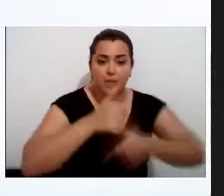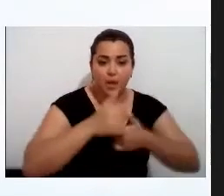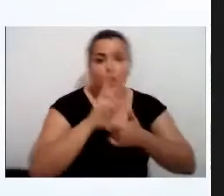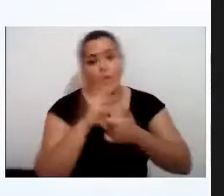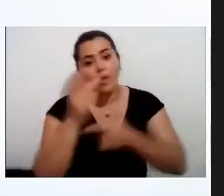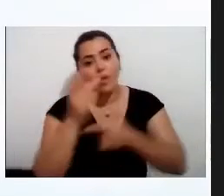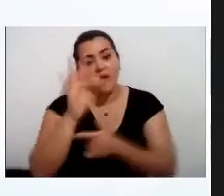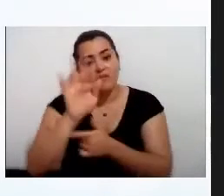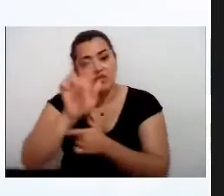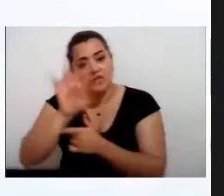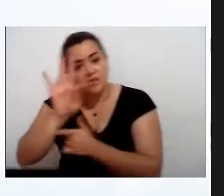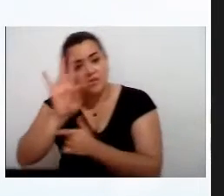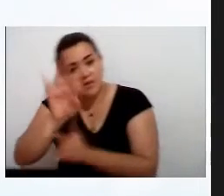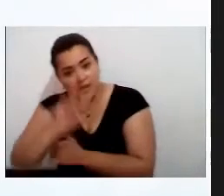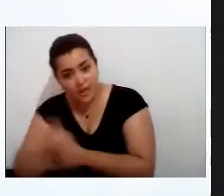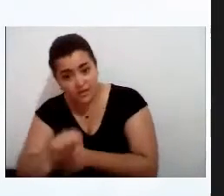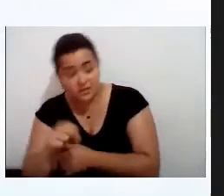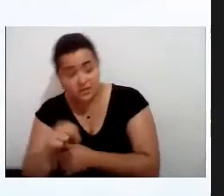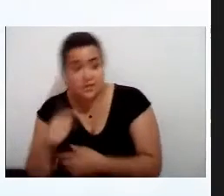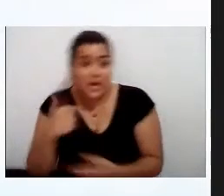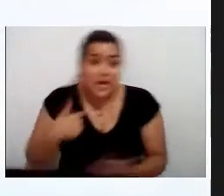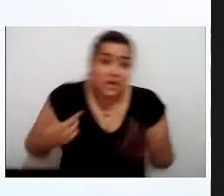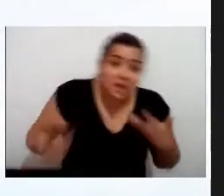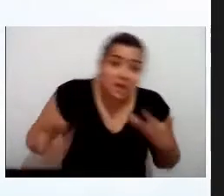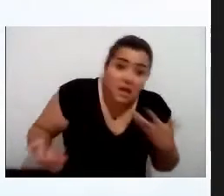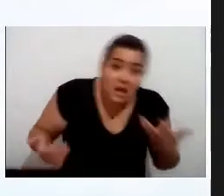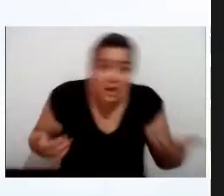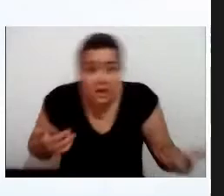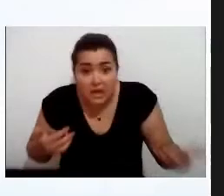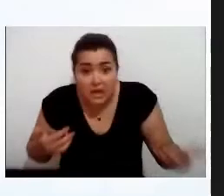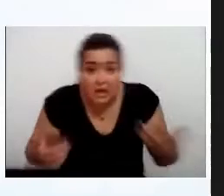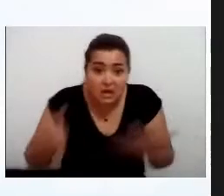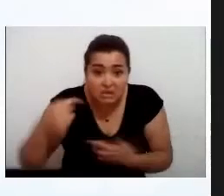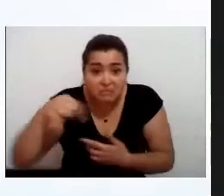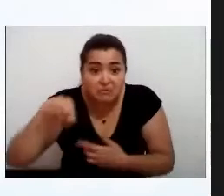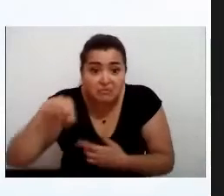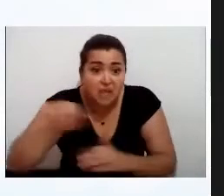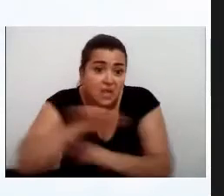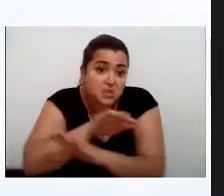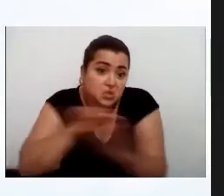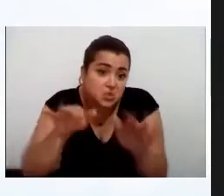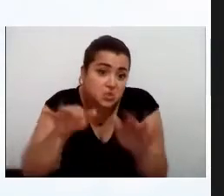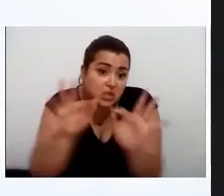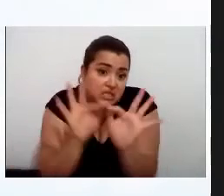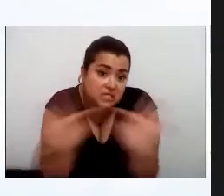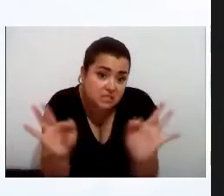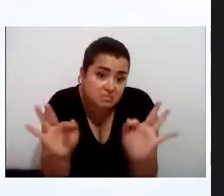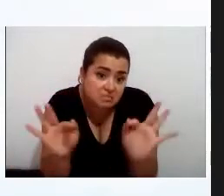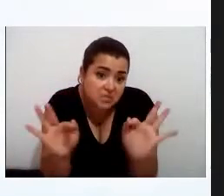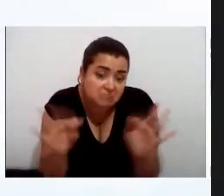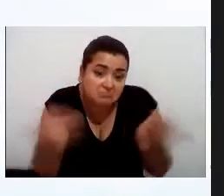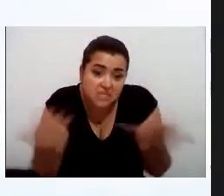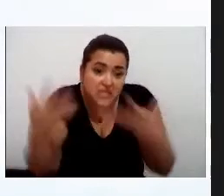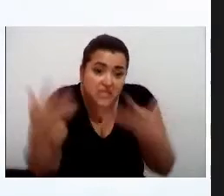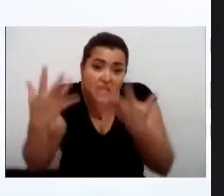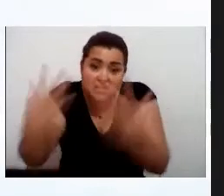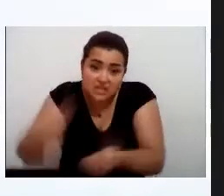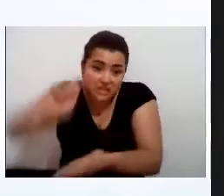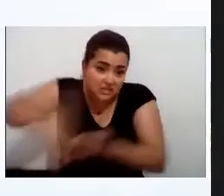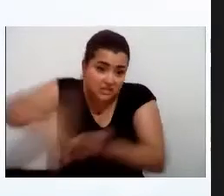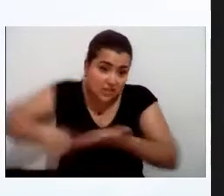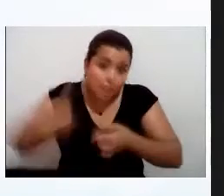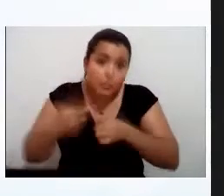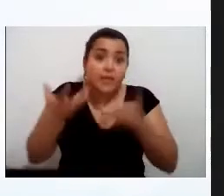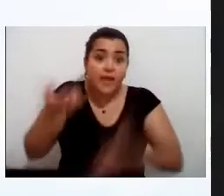FGTS. Então, o trabalhador desprotegido, desguarnecido, desinformado em relação aos seus direitos, ele vai e assina, porque ele está doido para